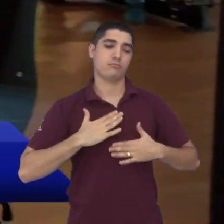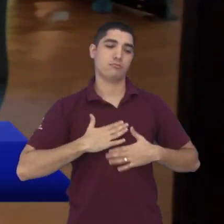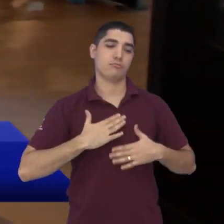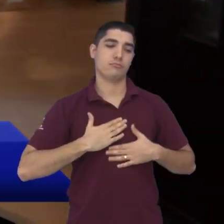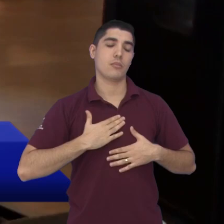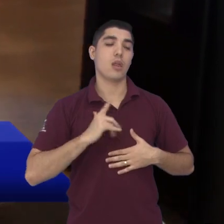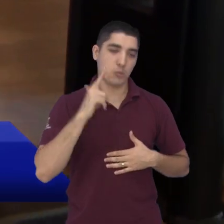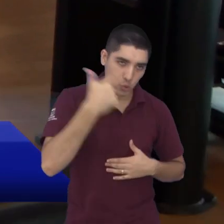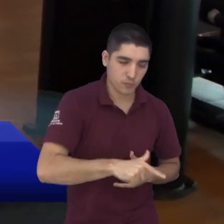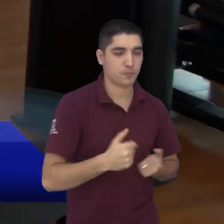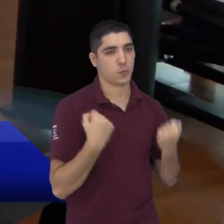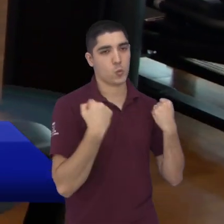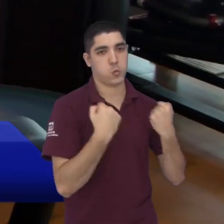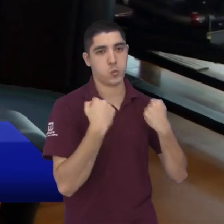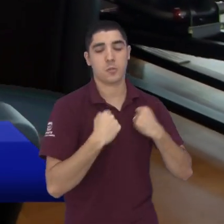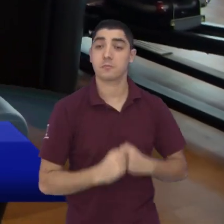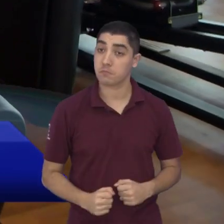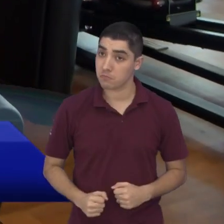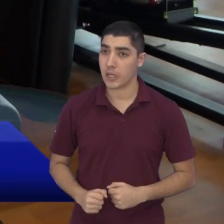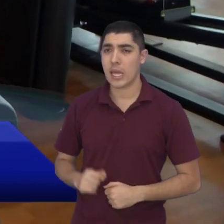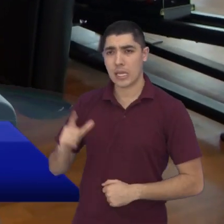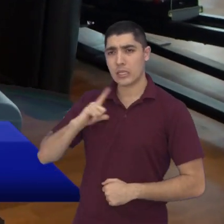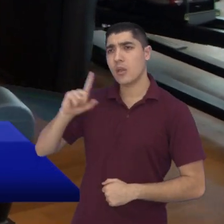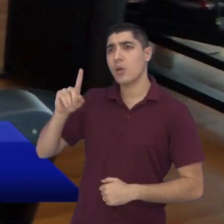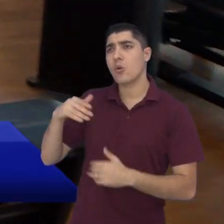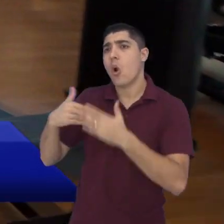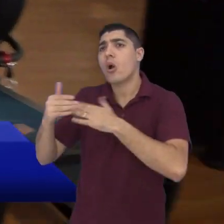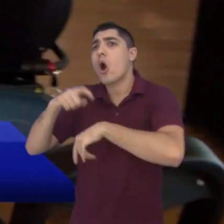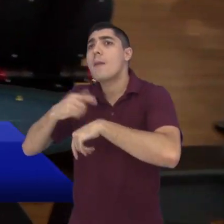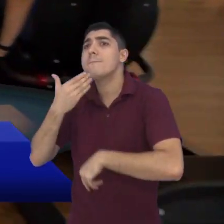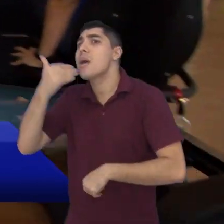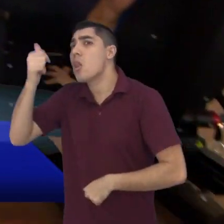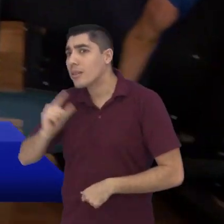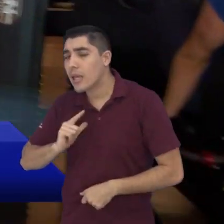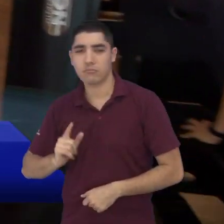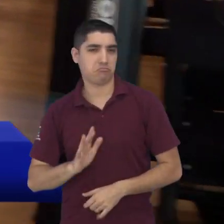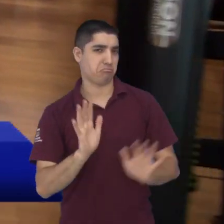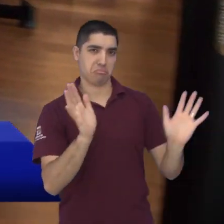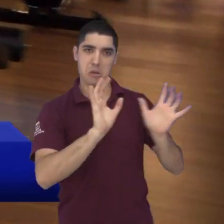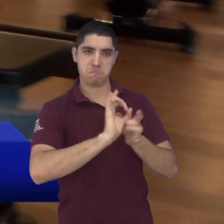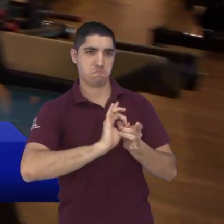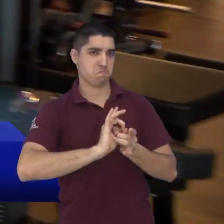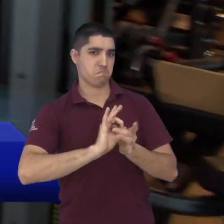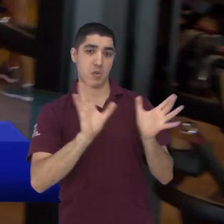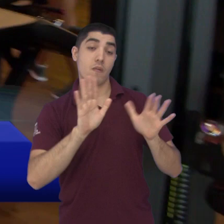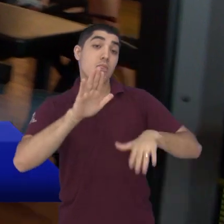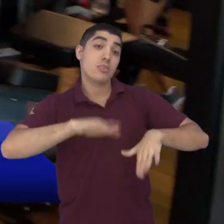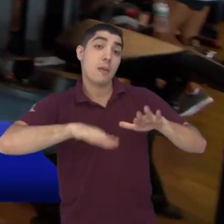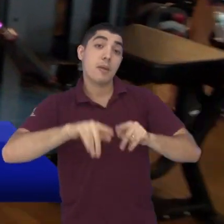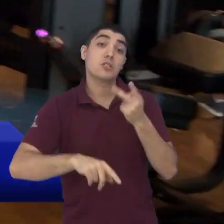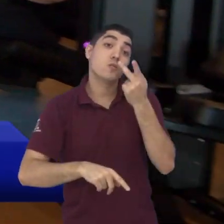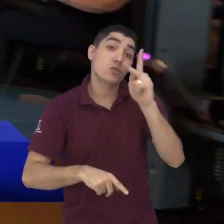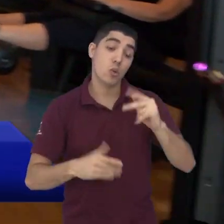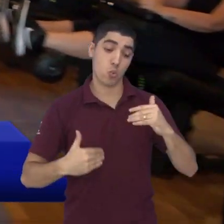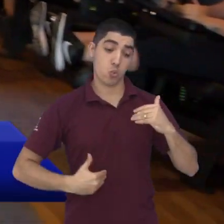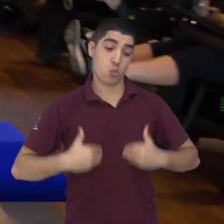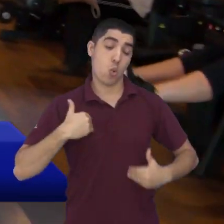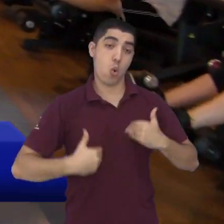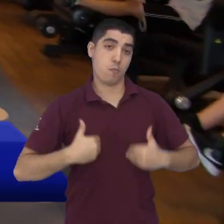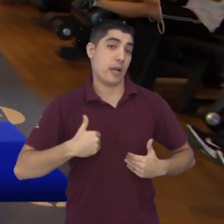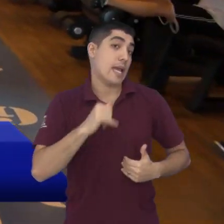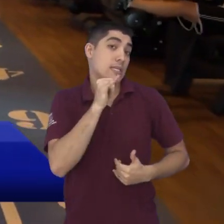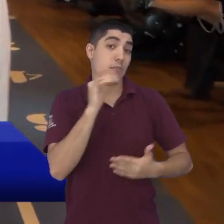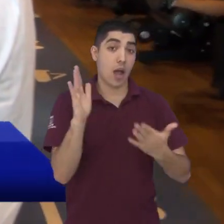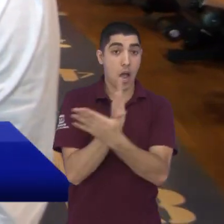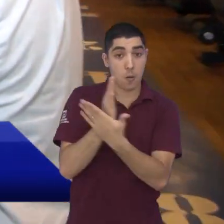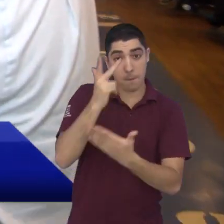objetivo do treino e da condição física de cada um e tem uma hora do dia que é melhor não isso isso é bem legal porque assim depende muito do